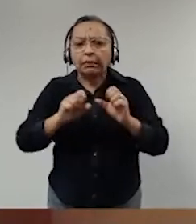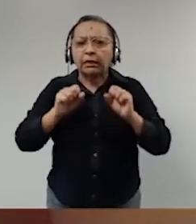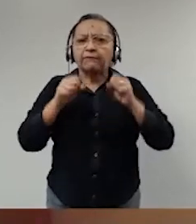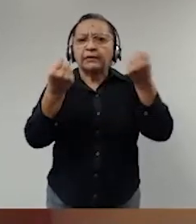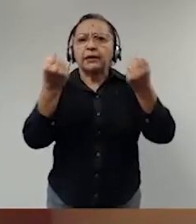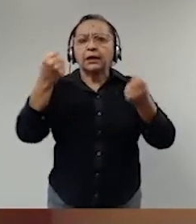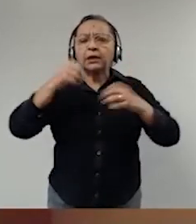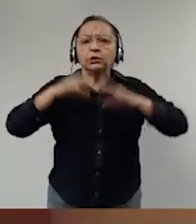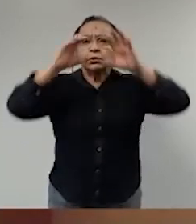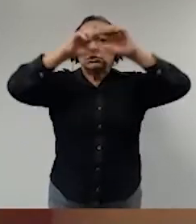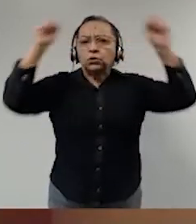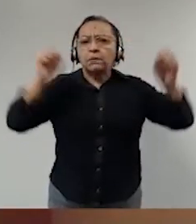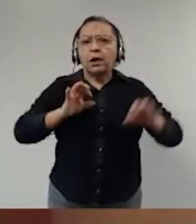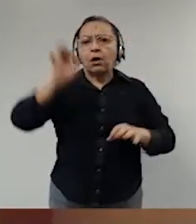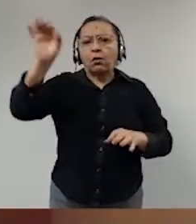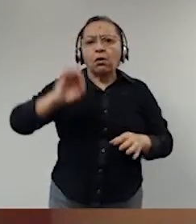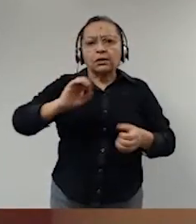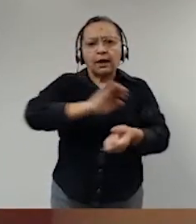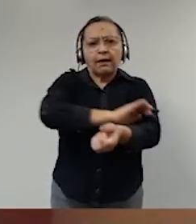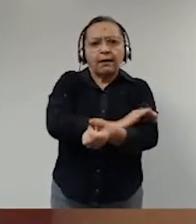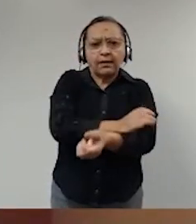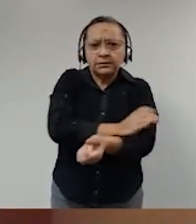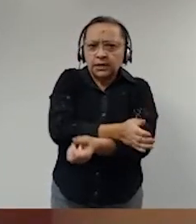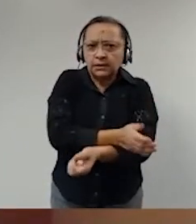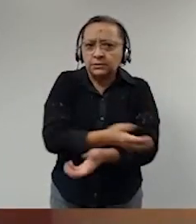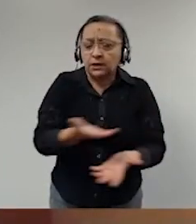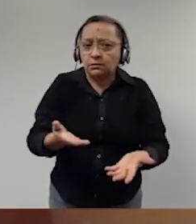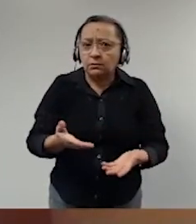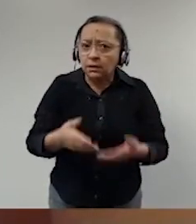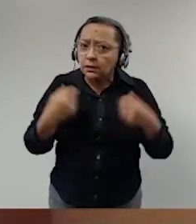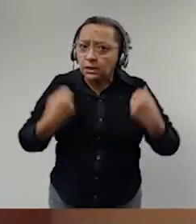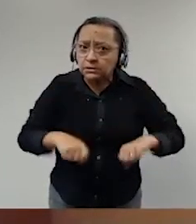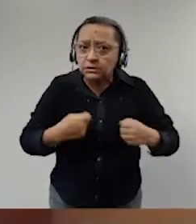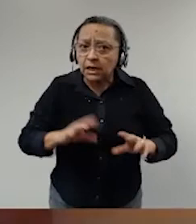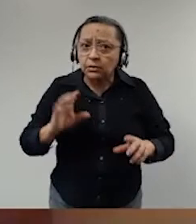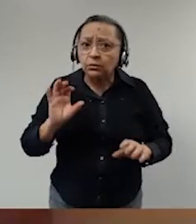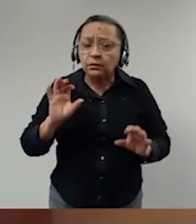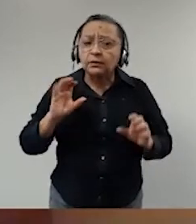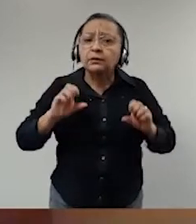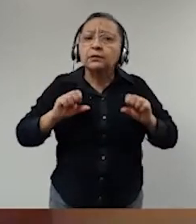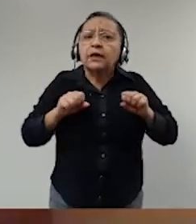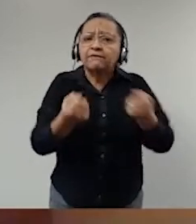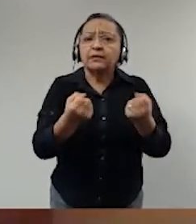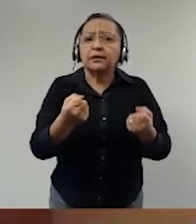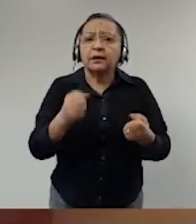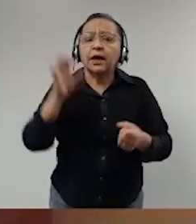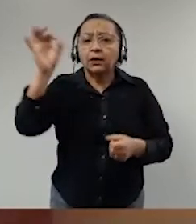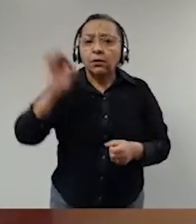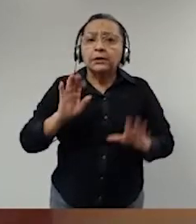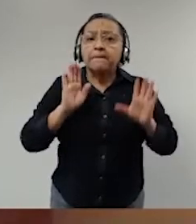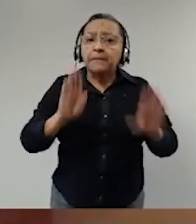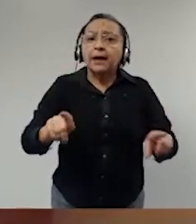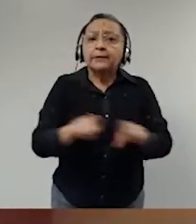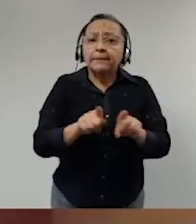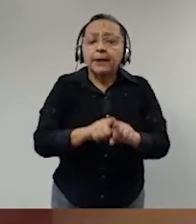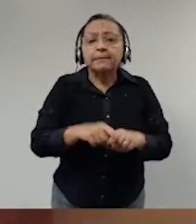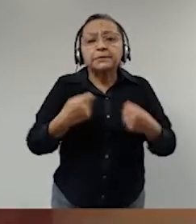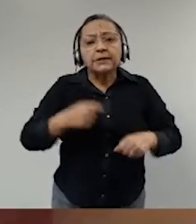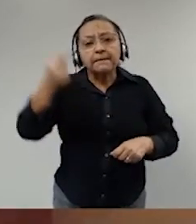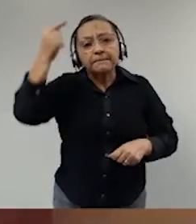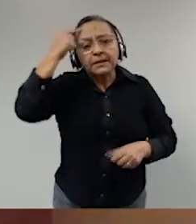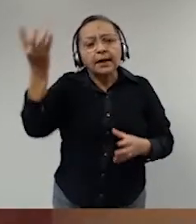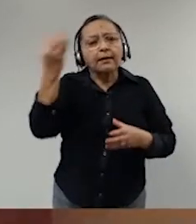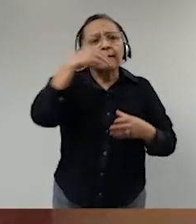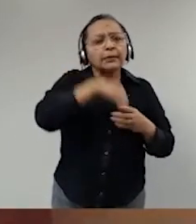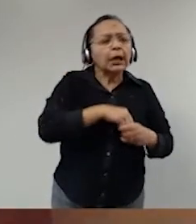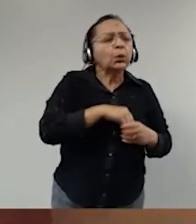Supremo as cotas raciais, como por exemplo. É necessário defender as cotas do Supremo, mas é necessário também pensar internamente o que se